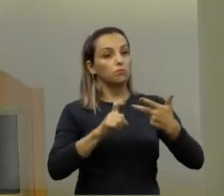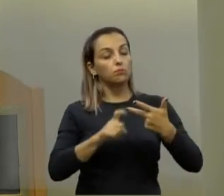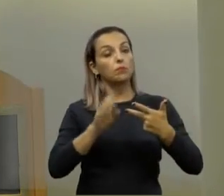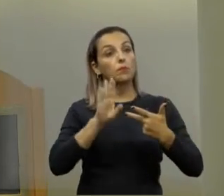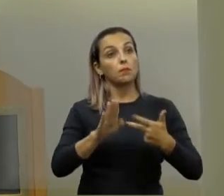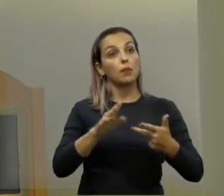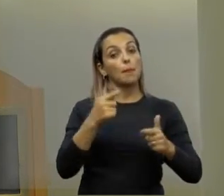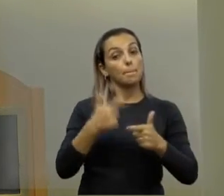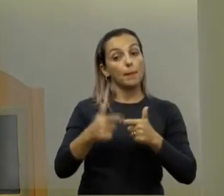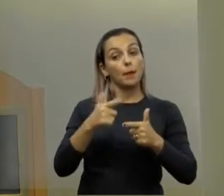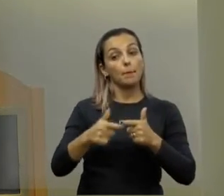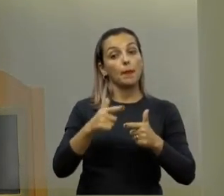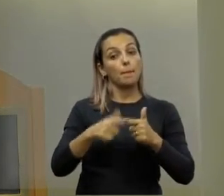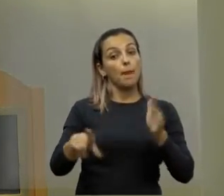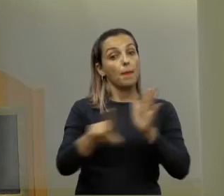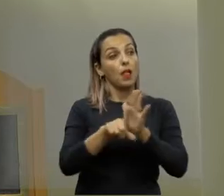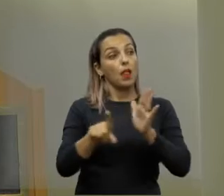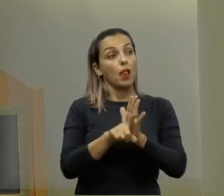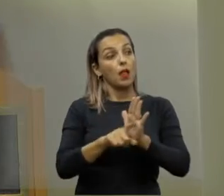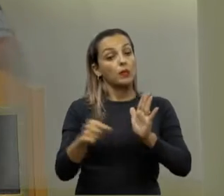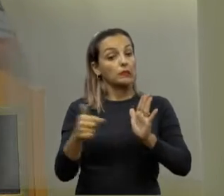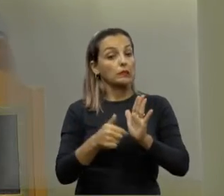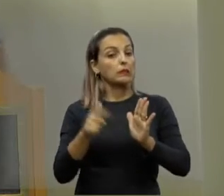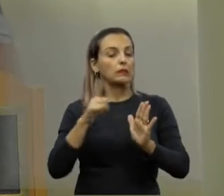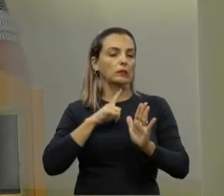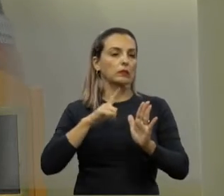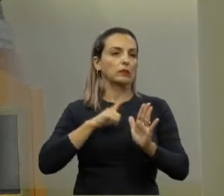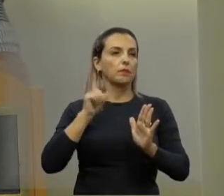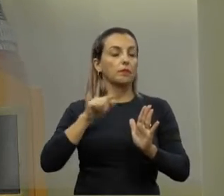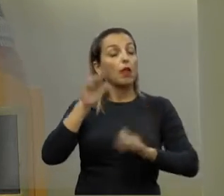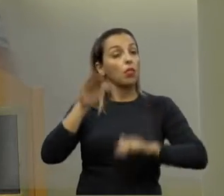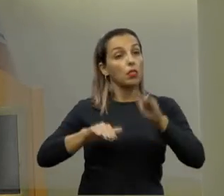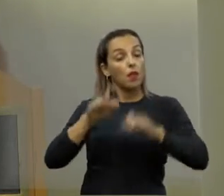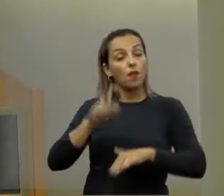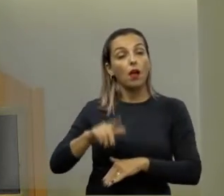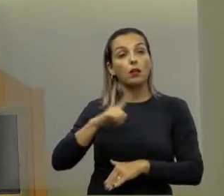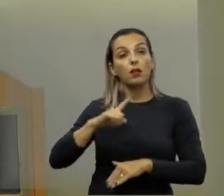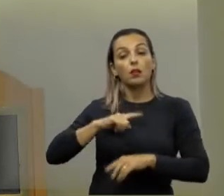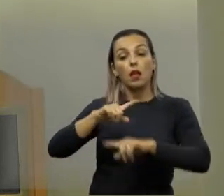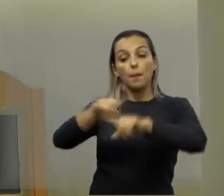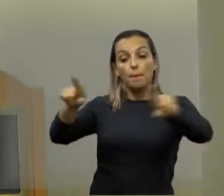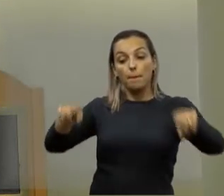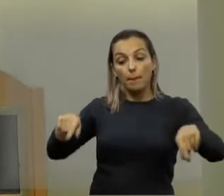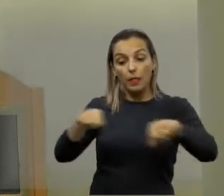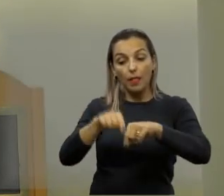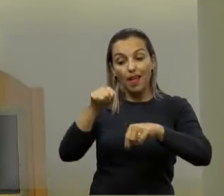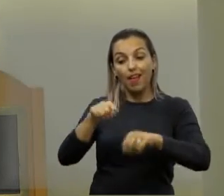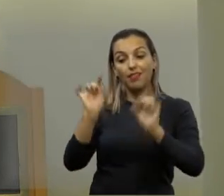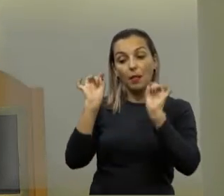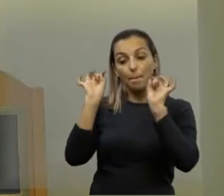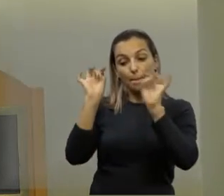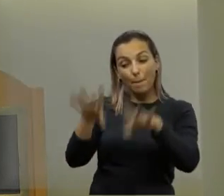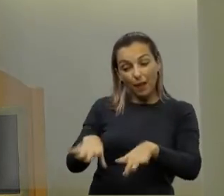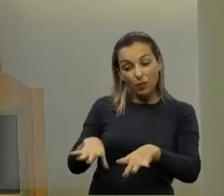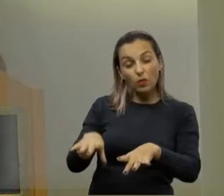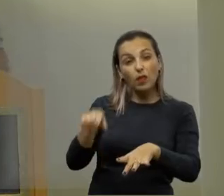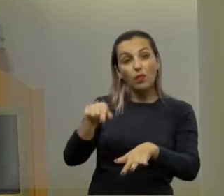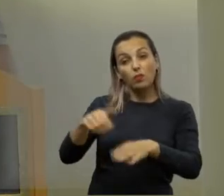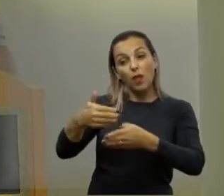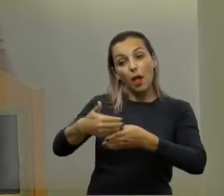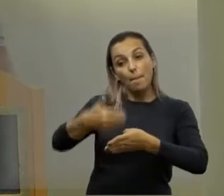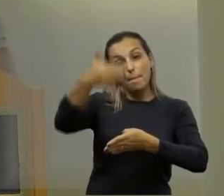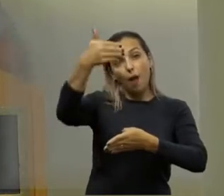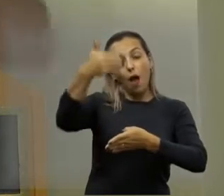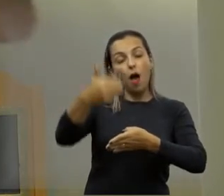legal eu gostaria de colocar uma sugestão por vezes quando há algum tipo de terreno o local abandonado só que ele é